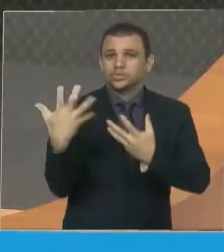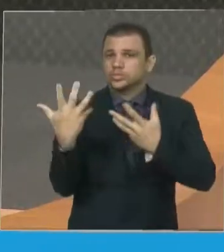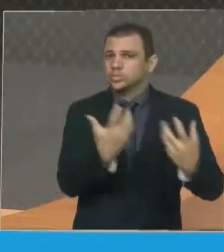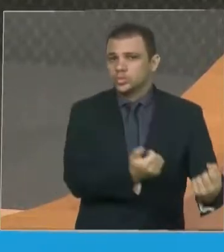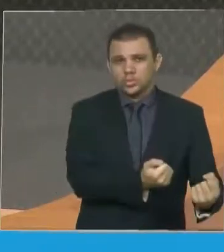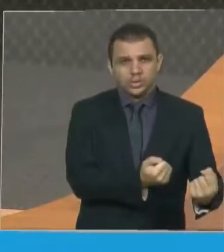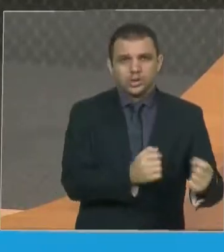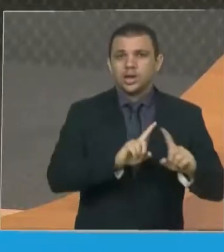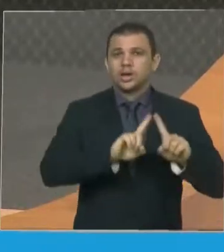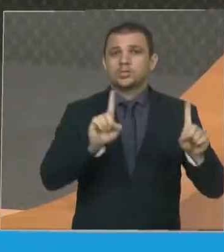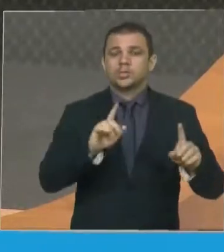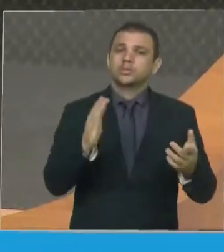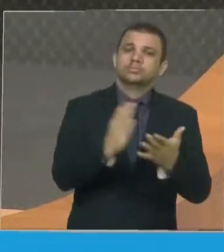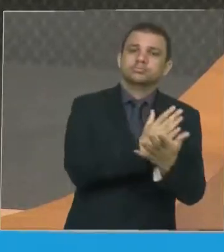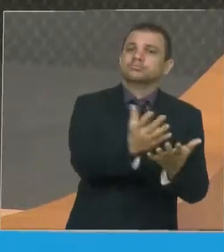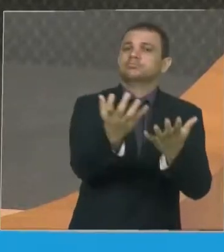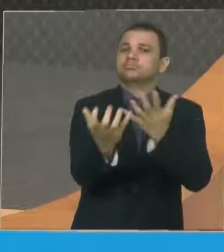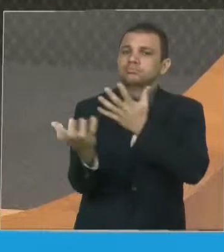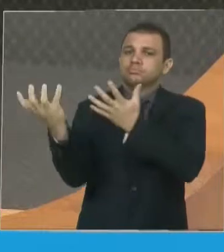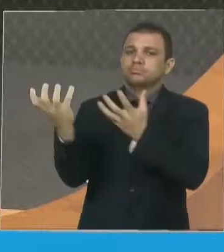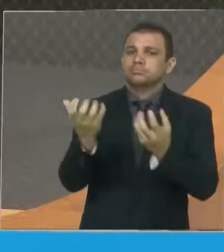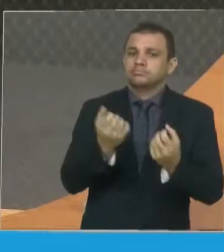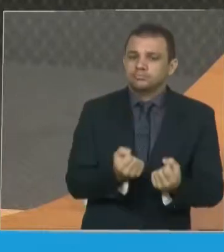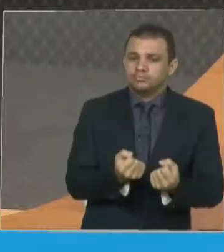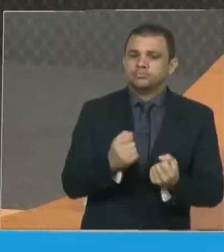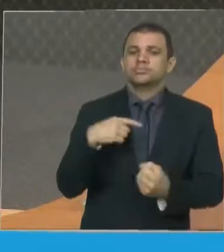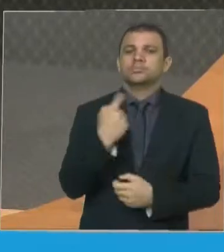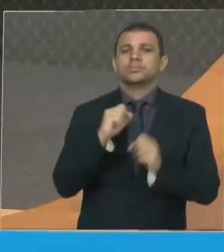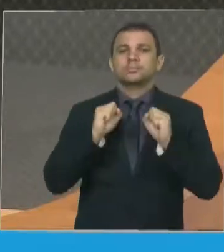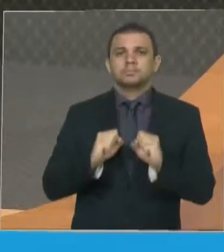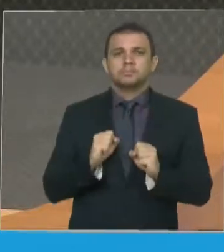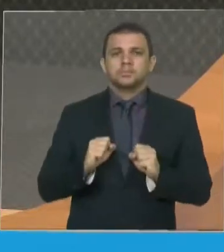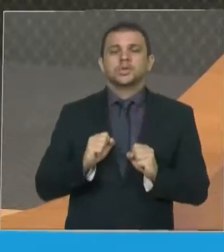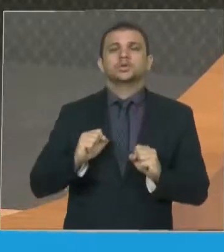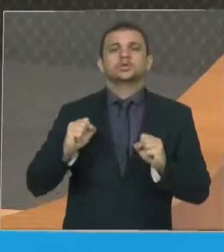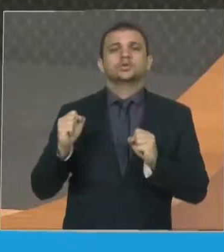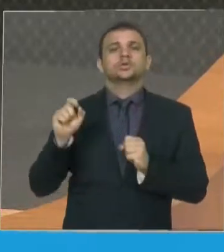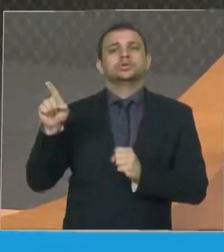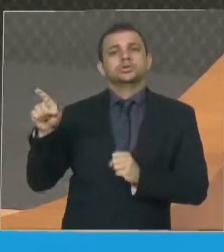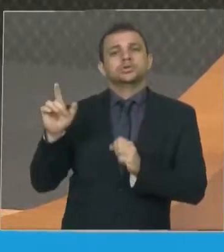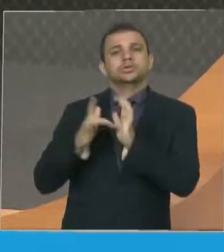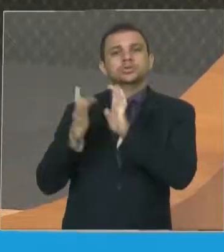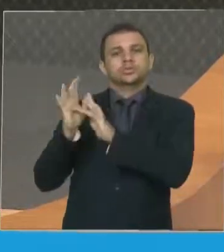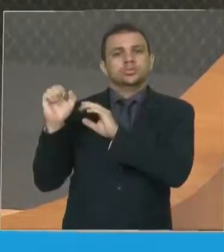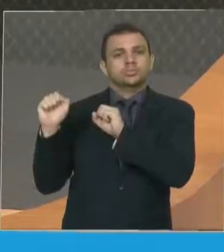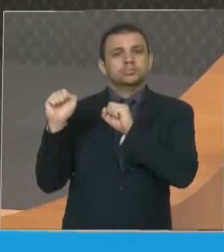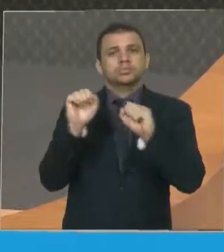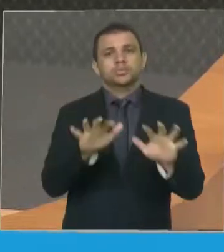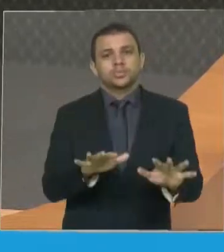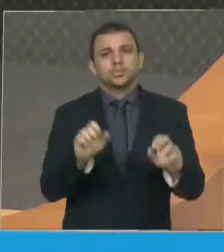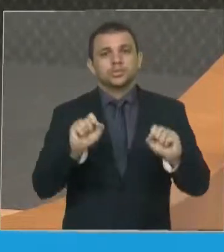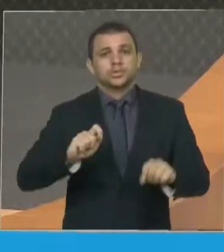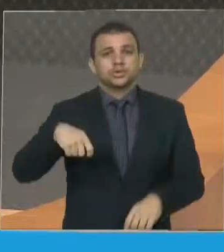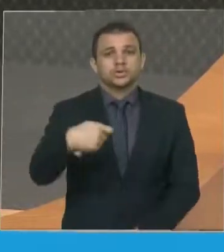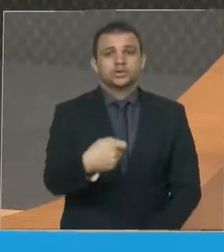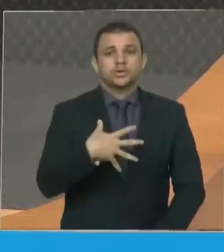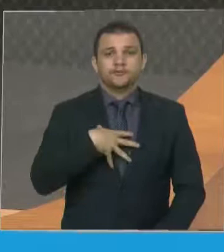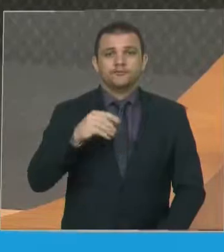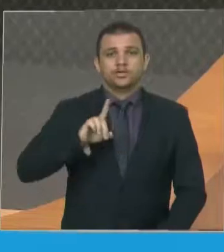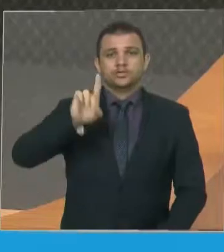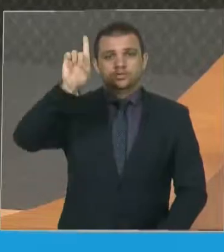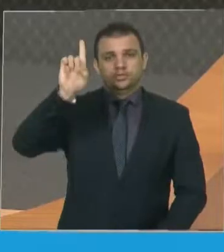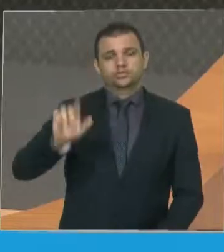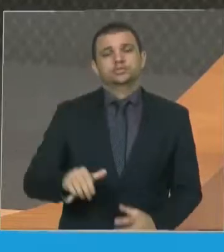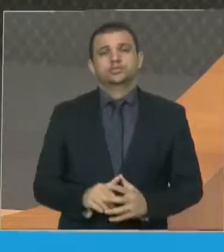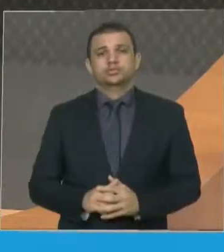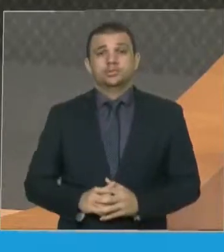os receberam, deu-lhes o poder de serem feitos filhos de Deus. Jesus veio para o povo hebreu, para o